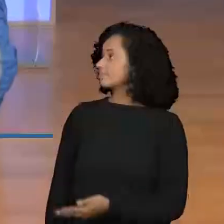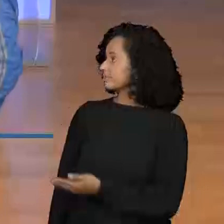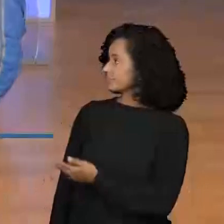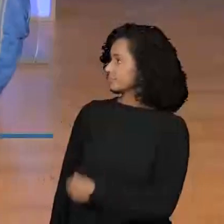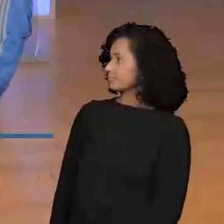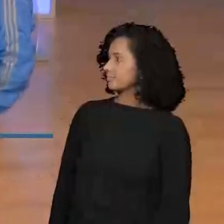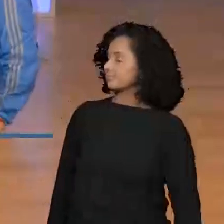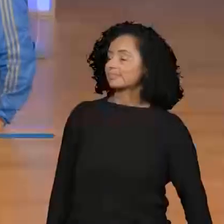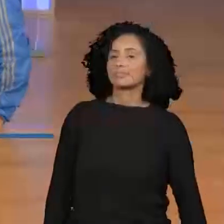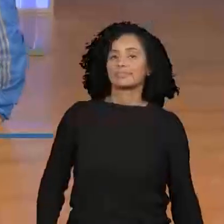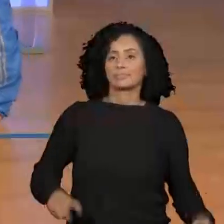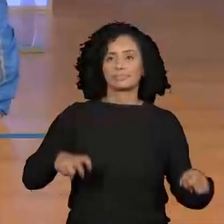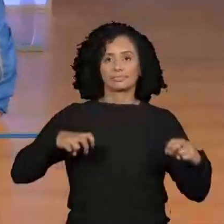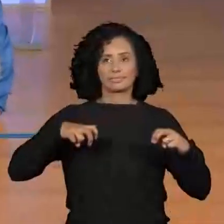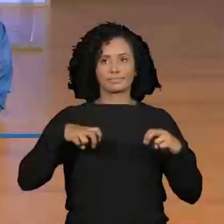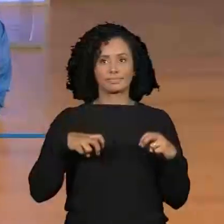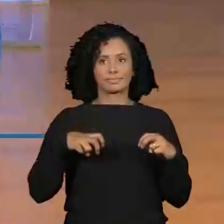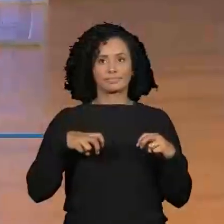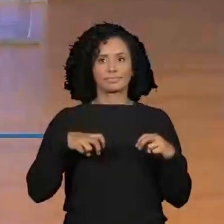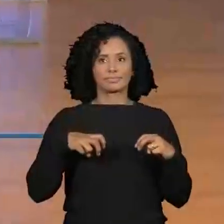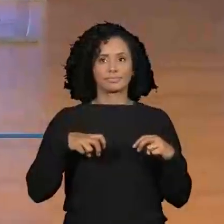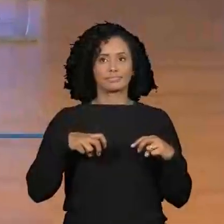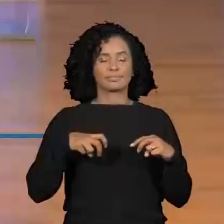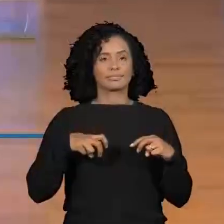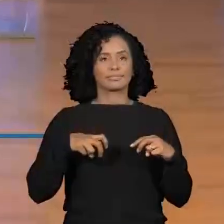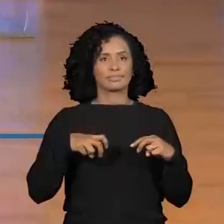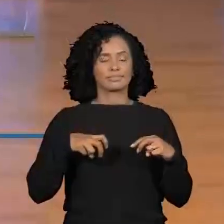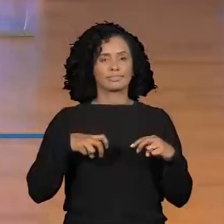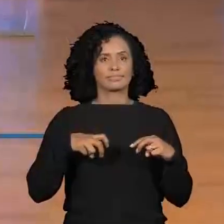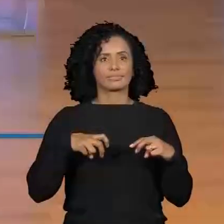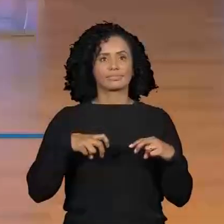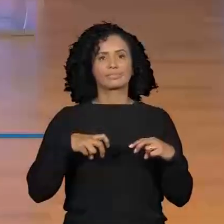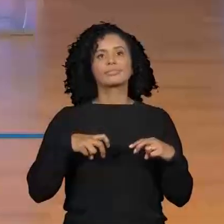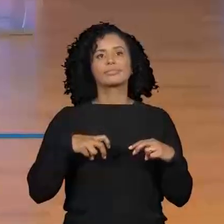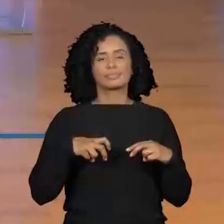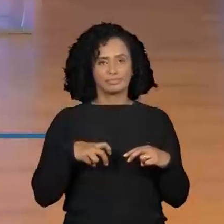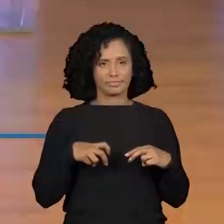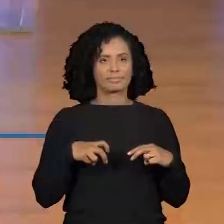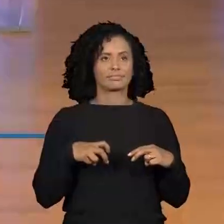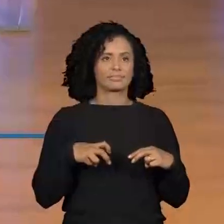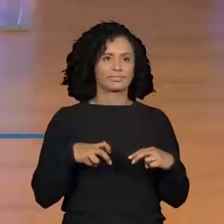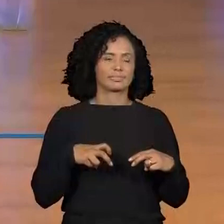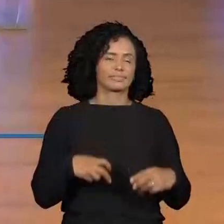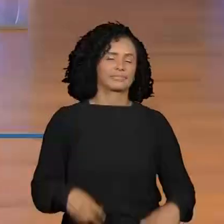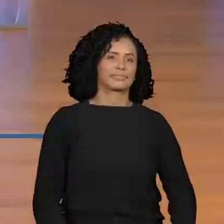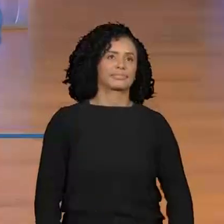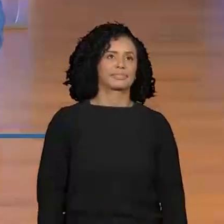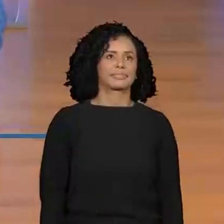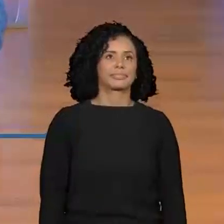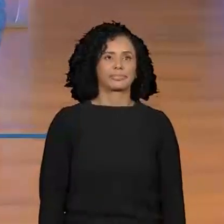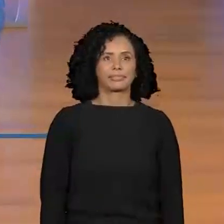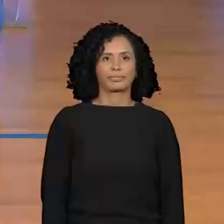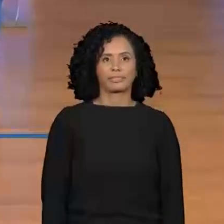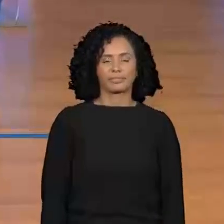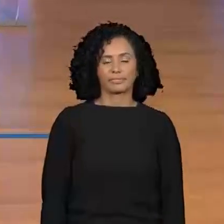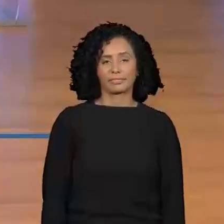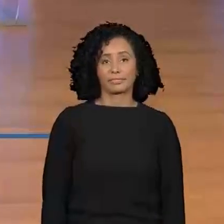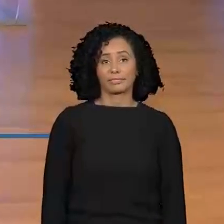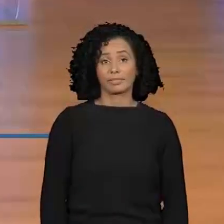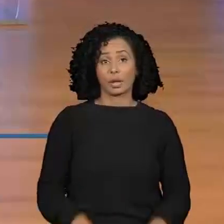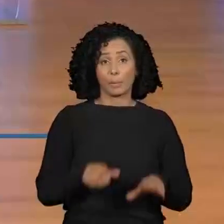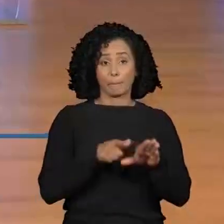Só... Peraí, pega a pontinha aí da corda. Você precisa encostar os seus pés no